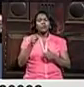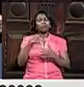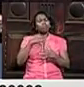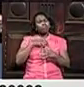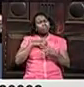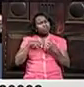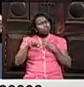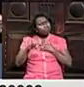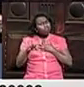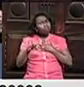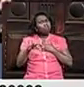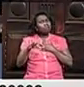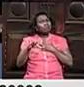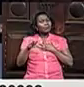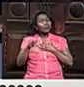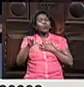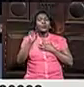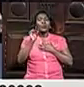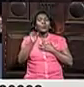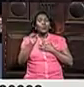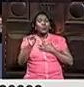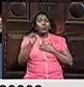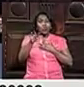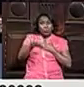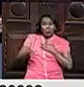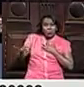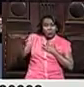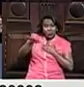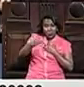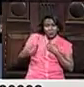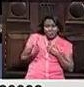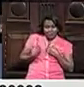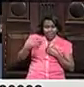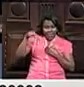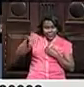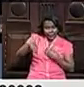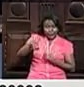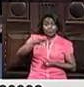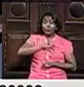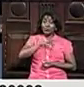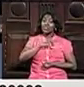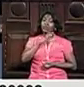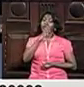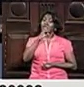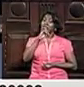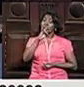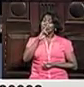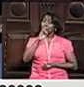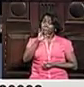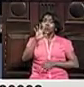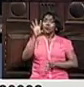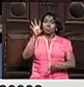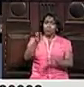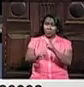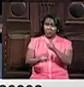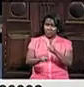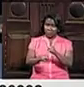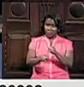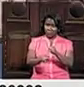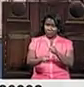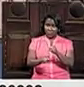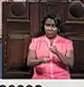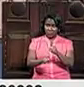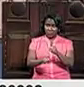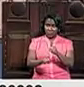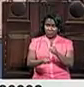solidariedade àqueles que aqui comparecem, policiais civis formados.